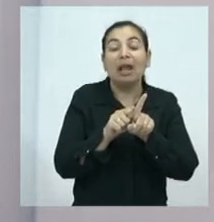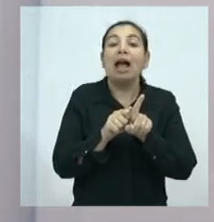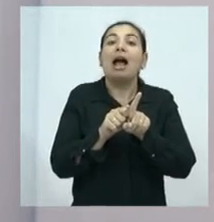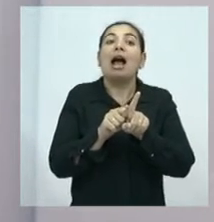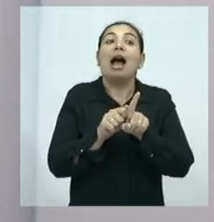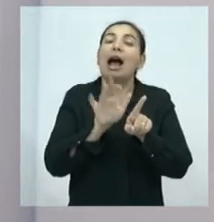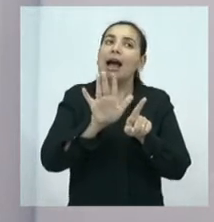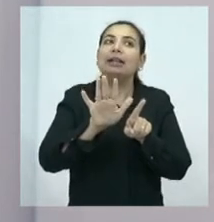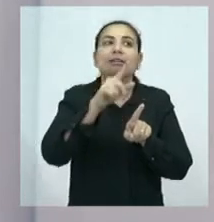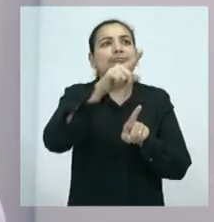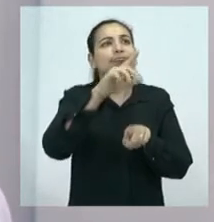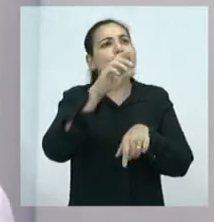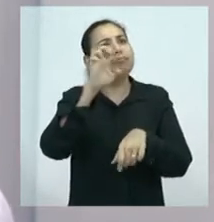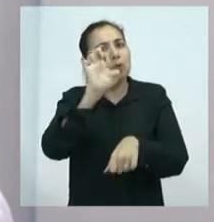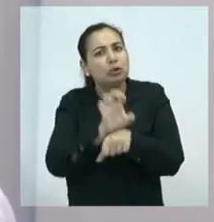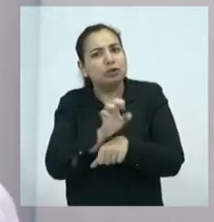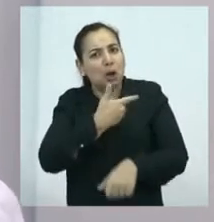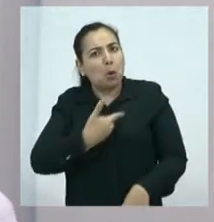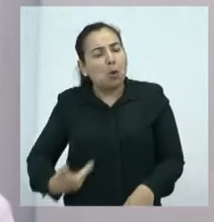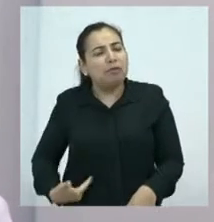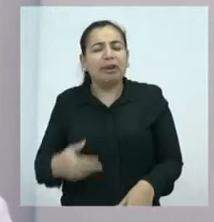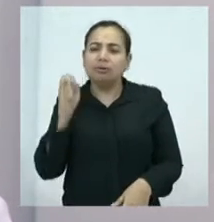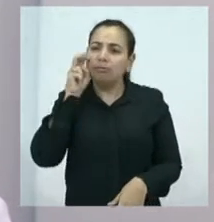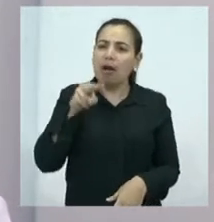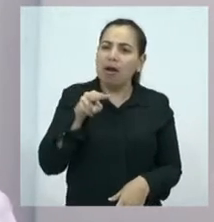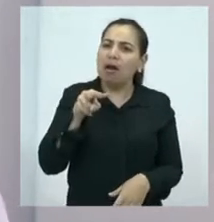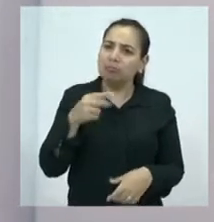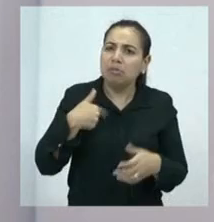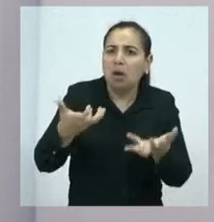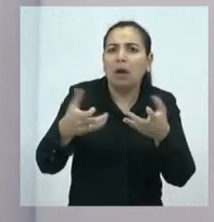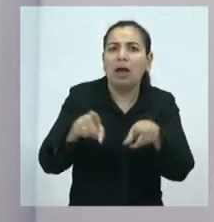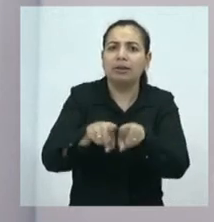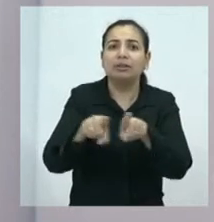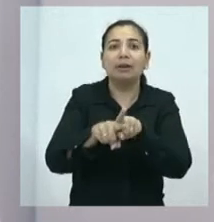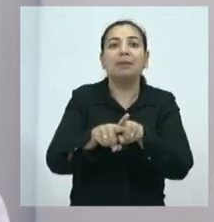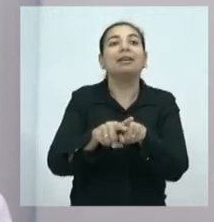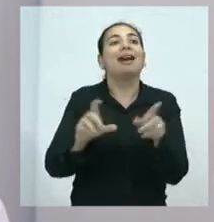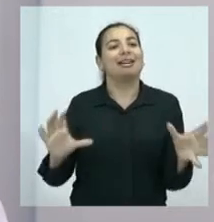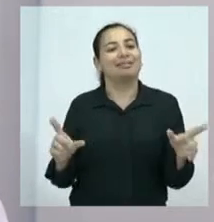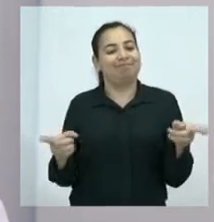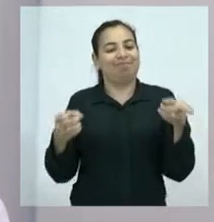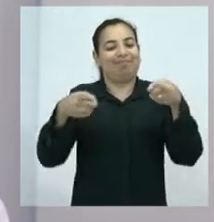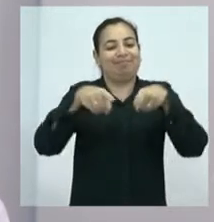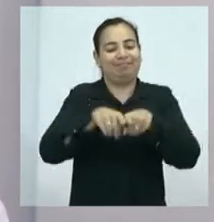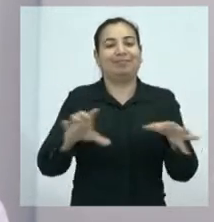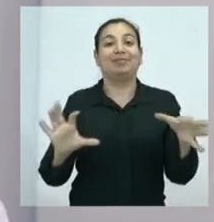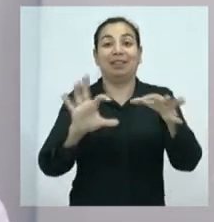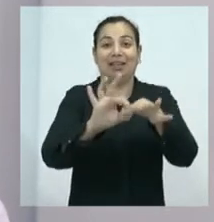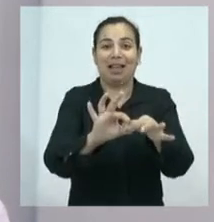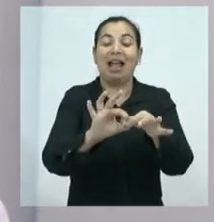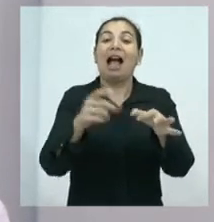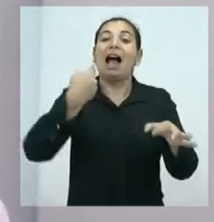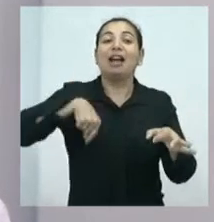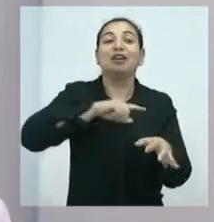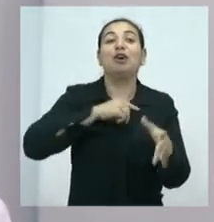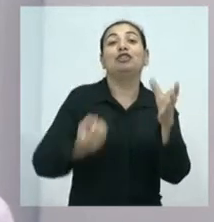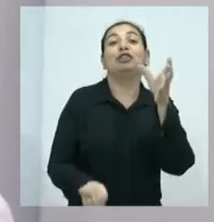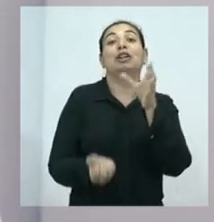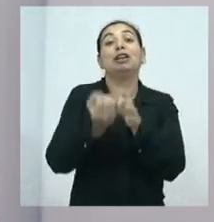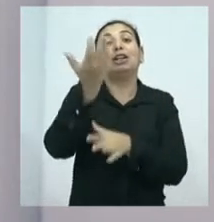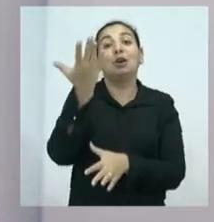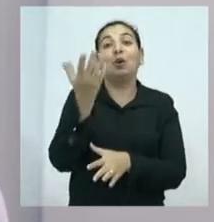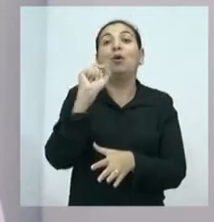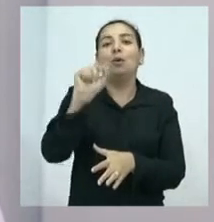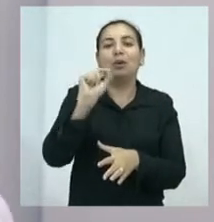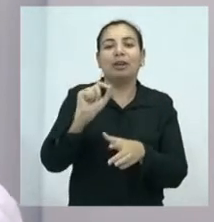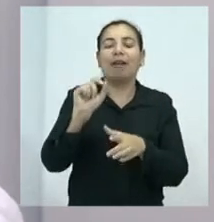também aderindo, né, que foi uma coisa muito louvável. E, a partir disso, também nós resolvemos lançar uma campanha, que seria lançar